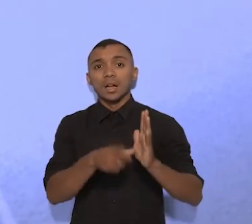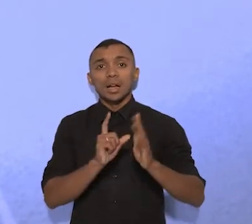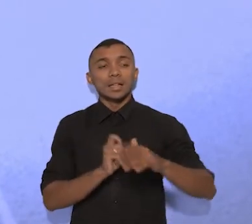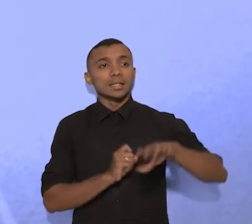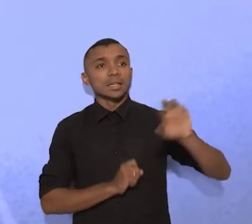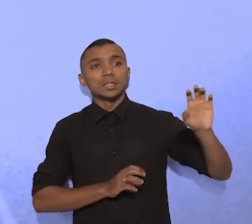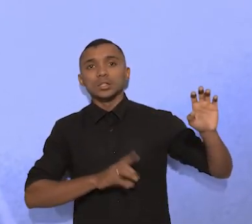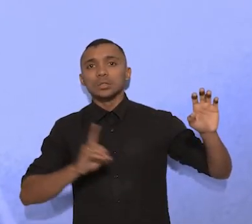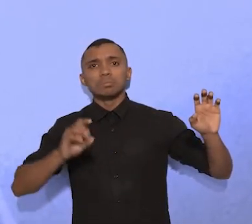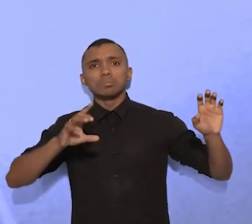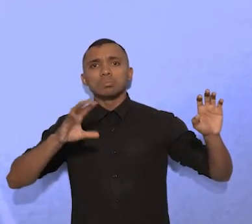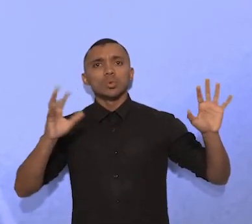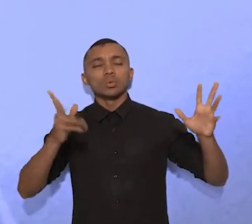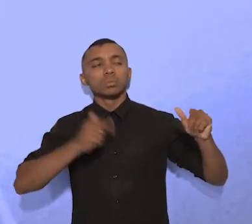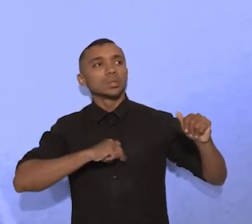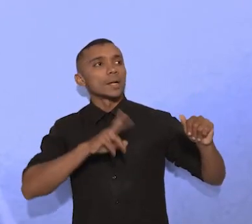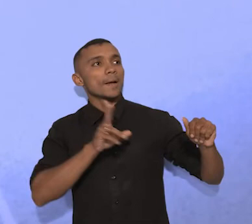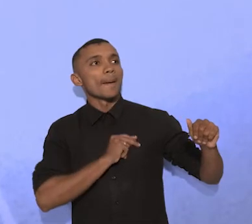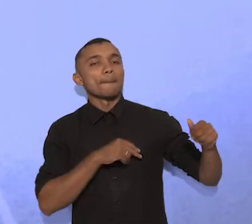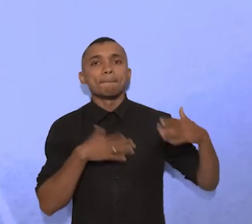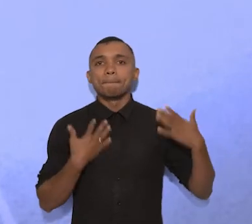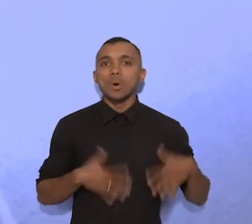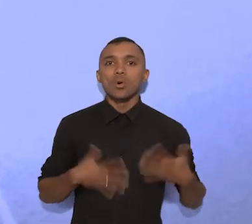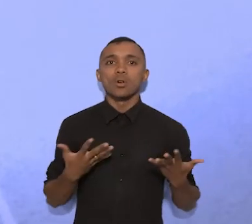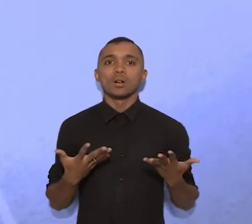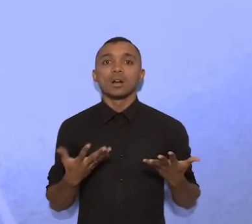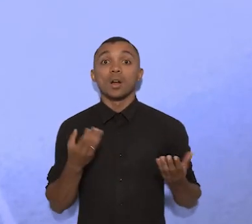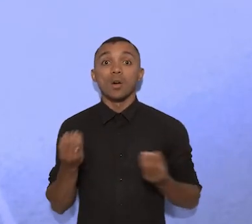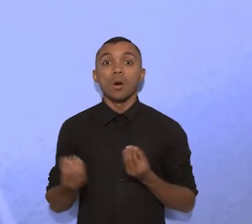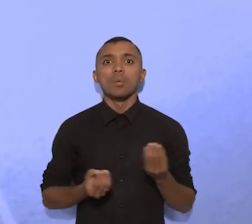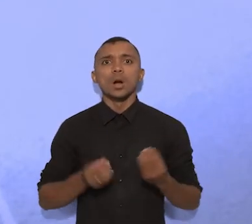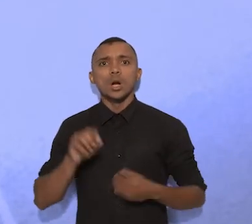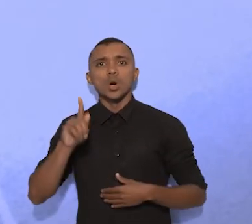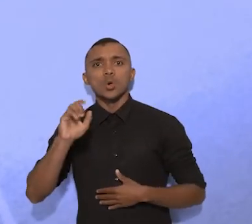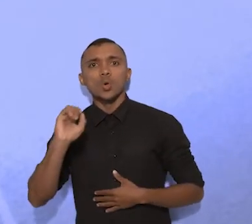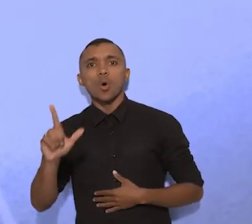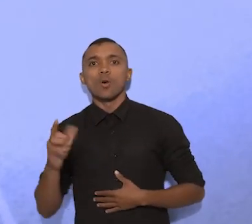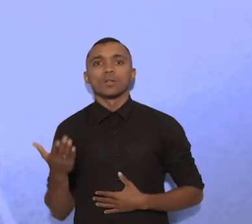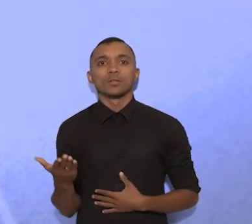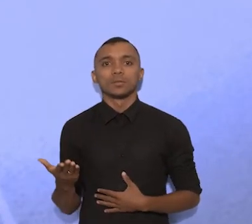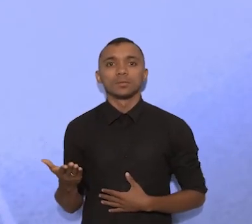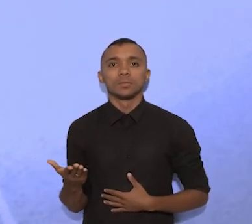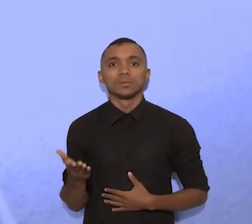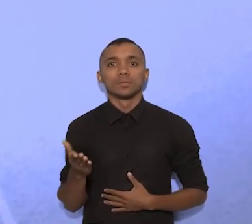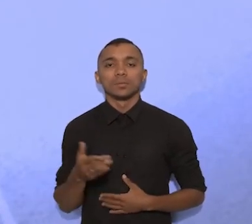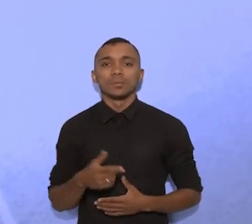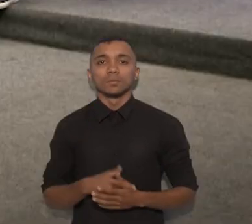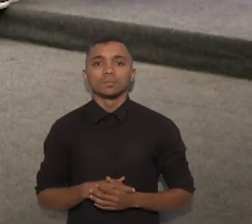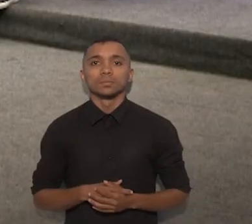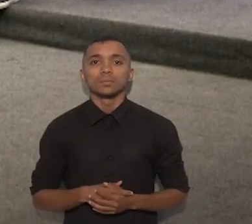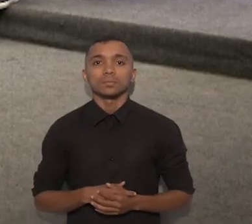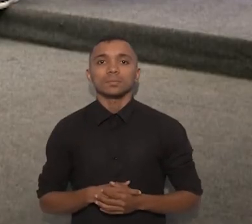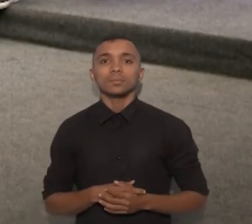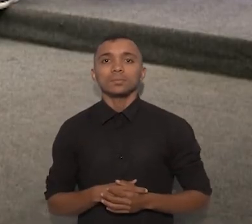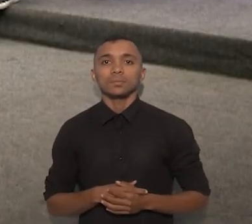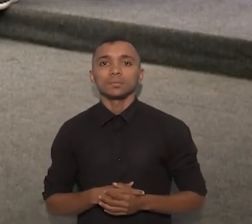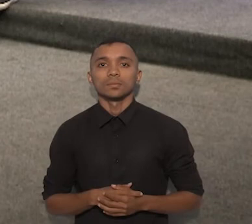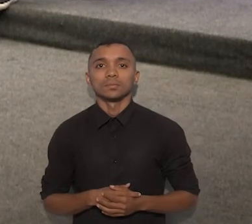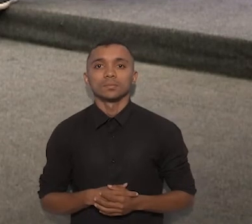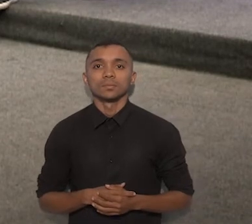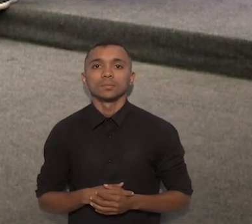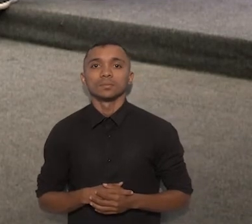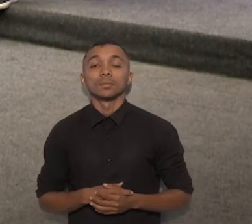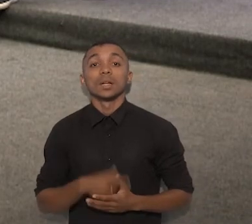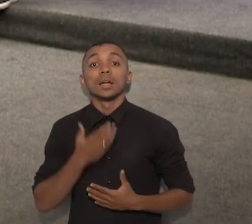Quando dava um escanteio, todo mundo já ficava assim. Cara, porra, pode ser gol. Gols decisivos. Faz tempo que o Benevenuto teve. Claro, fez gols cabeça. Que deram vitória. Dois gols